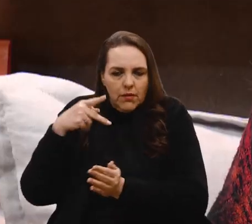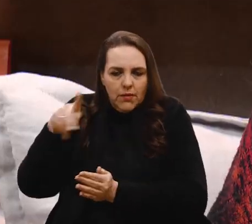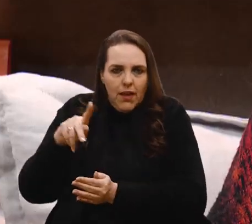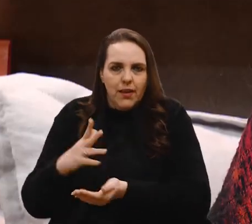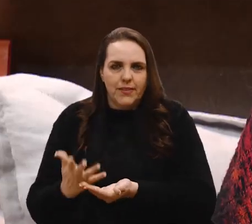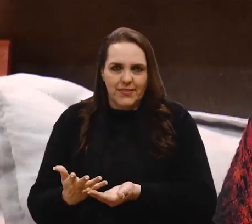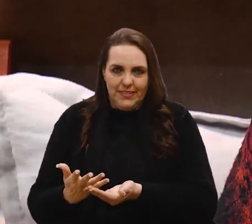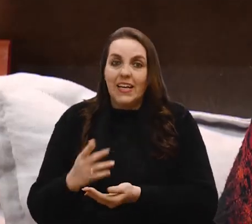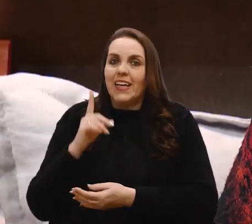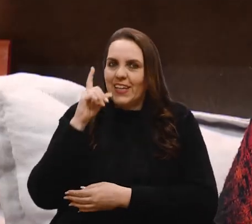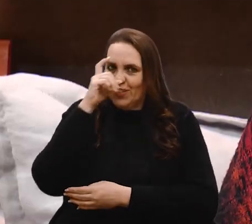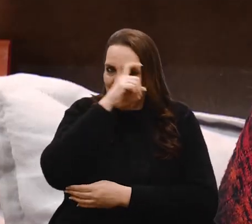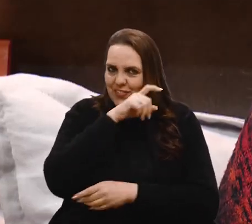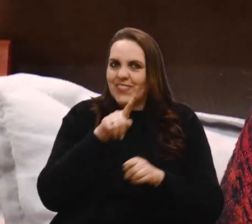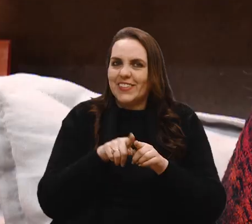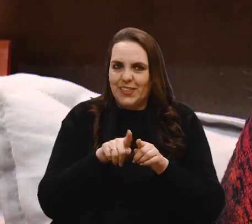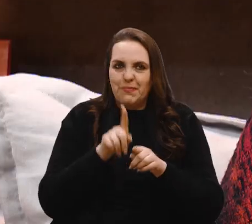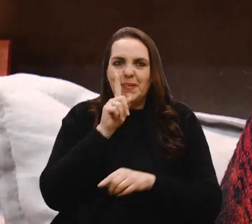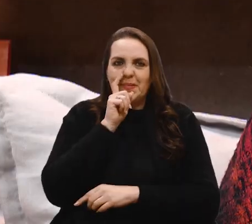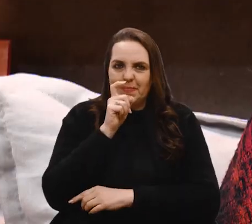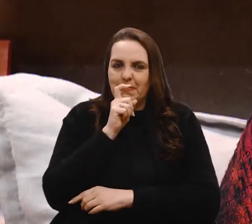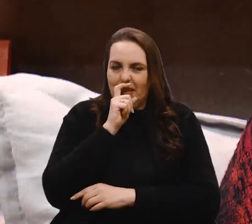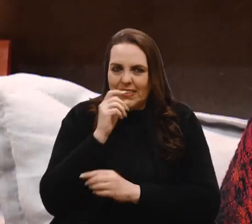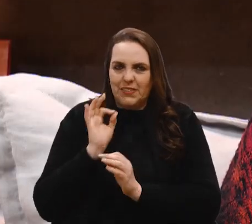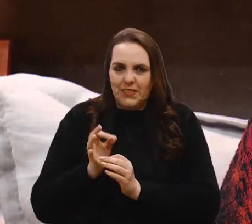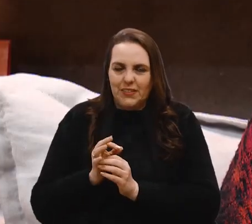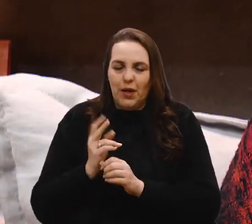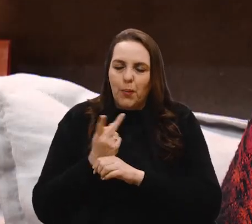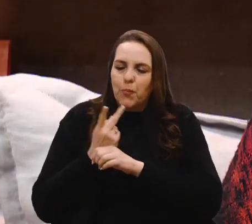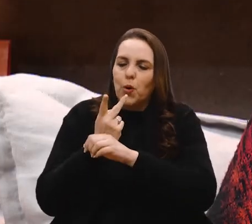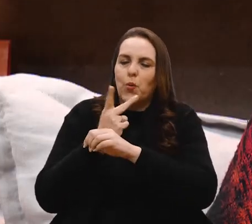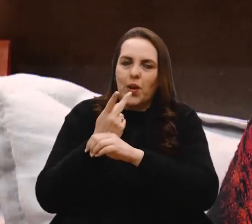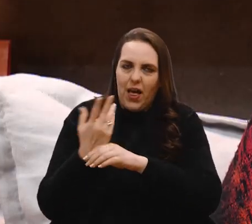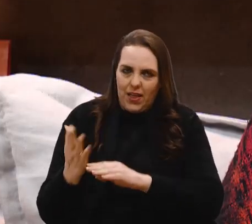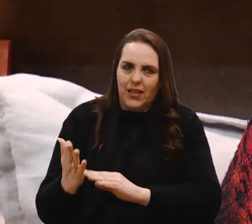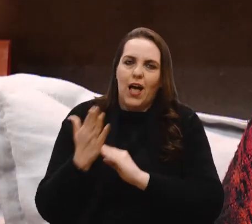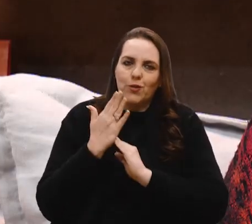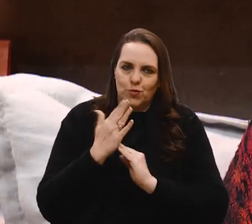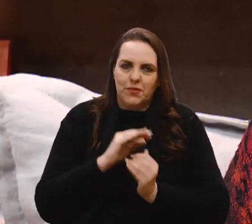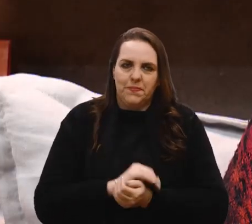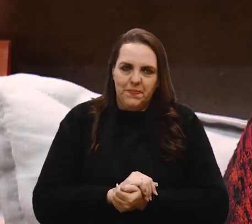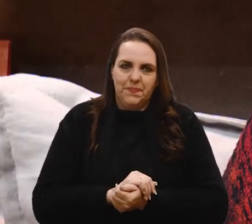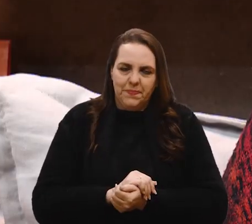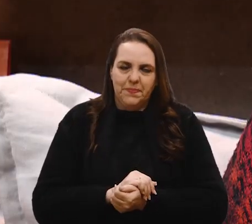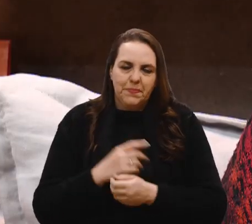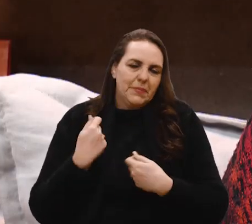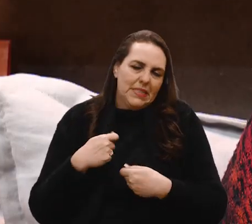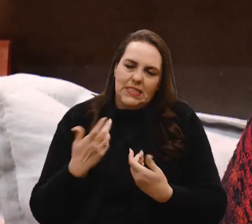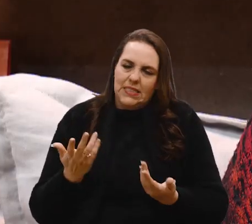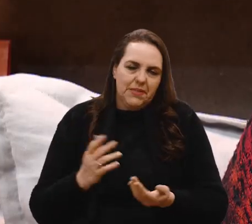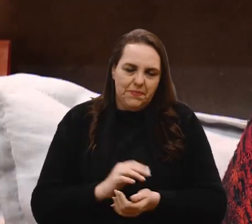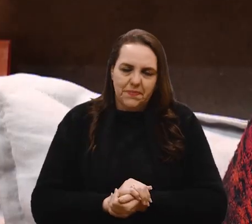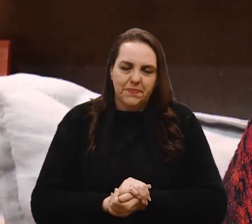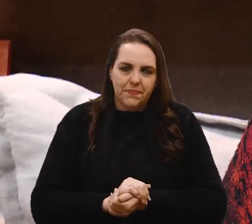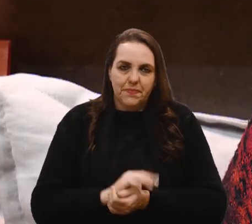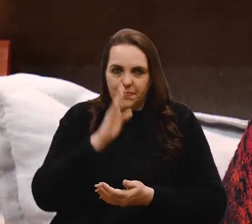Que é difícil também pros pais, não é? É buscar ajuda. Eu acho que as pessoas estão